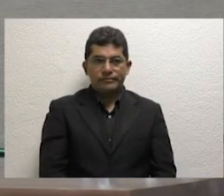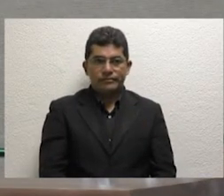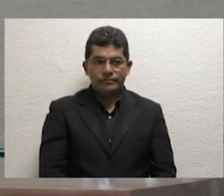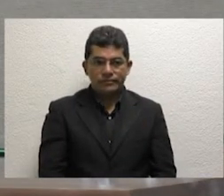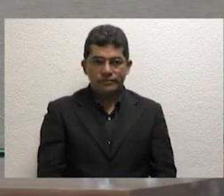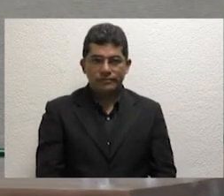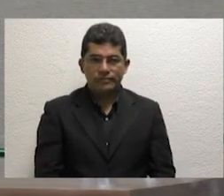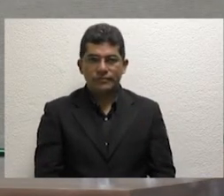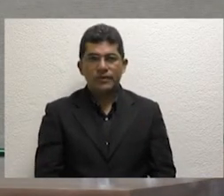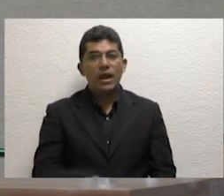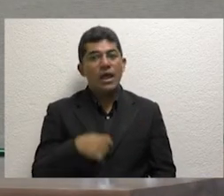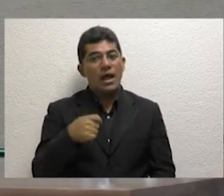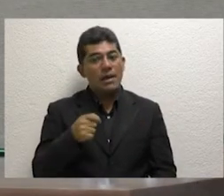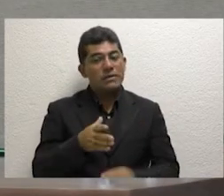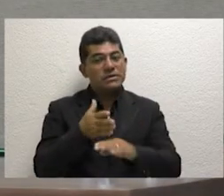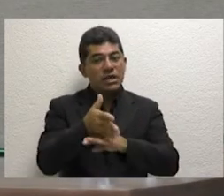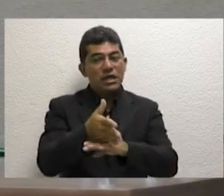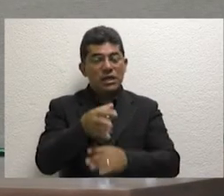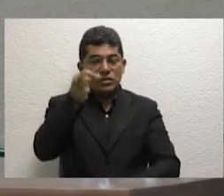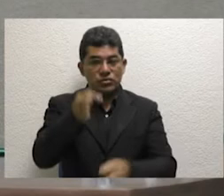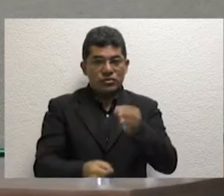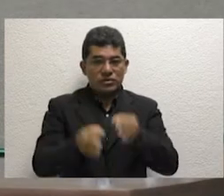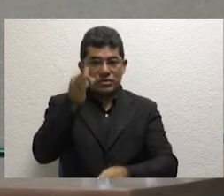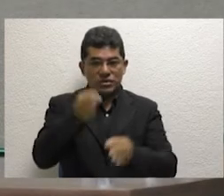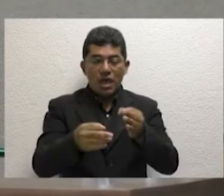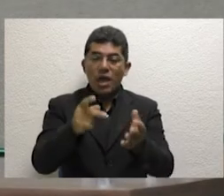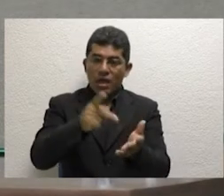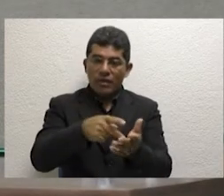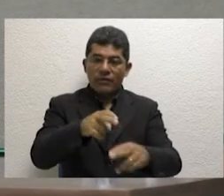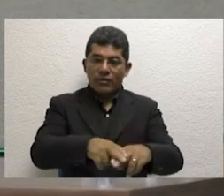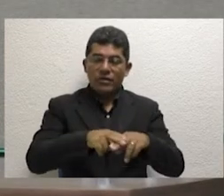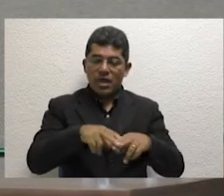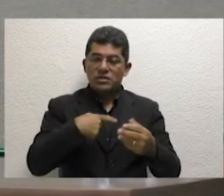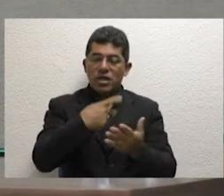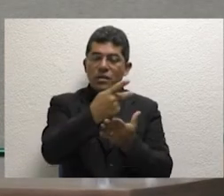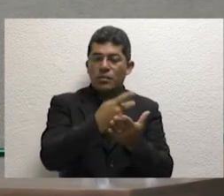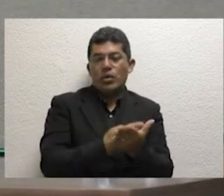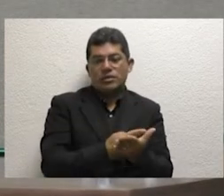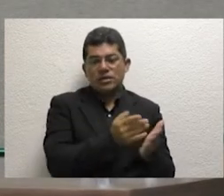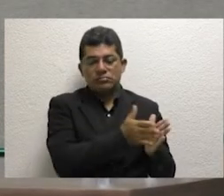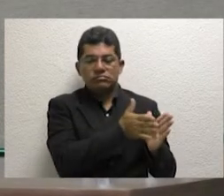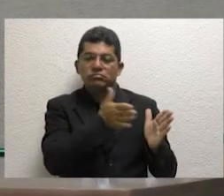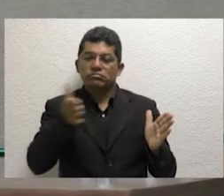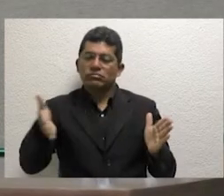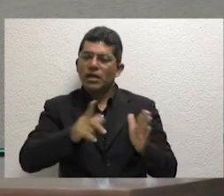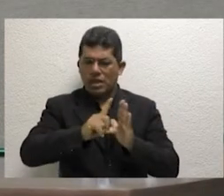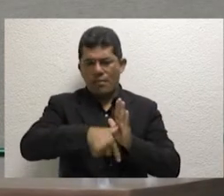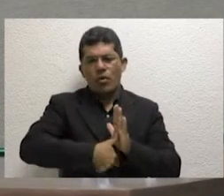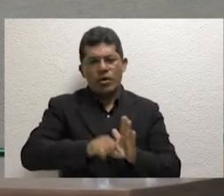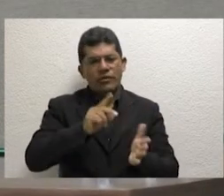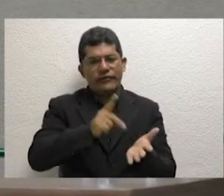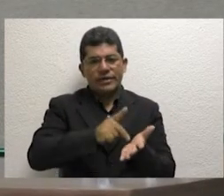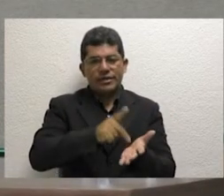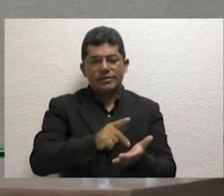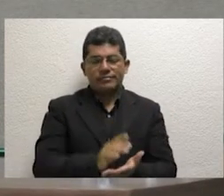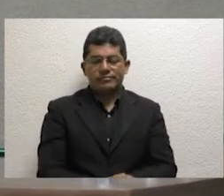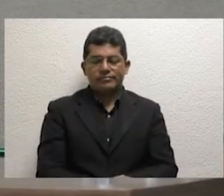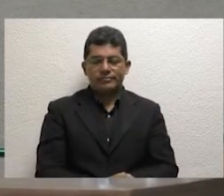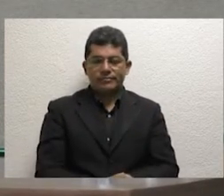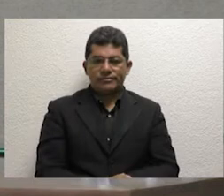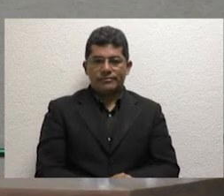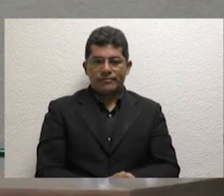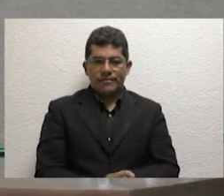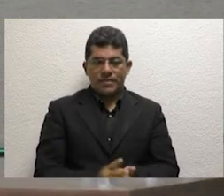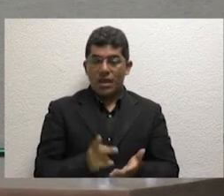recorrer à justiça. É verdade que esses processos demoram, é verdade